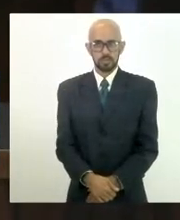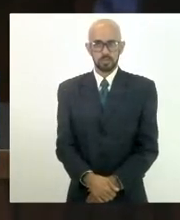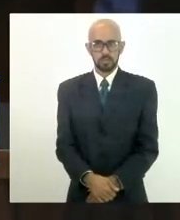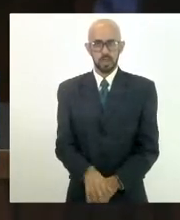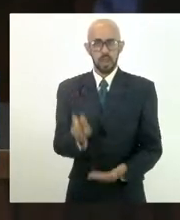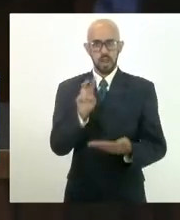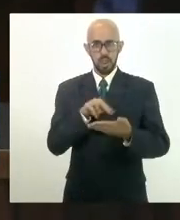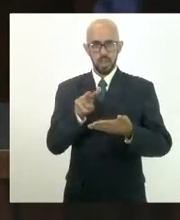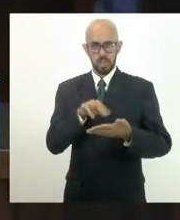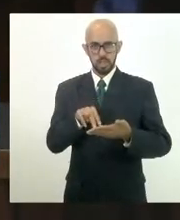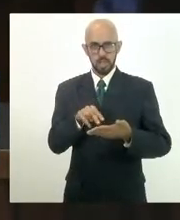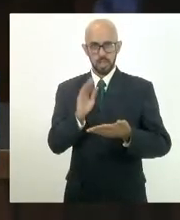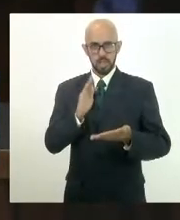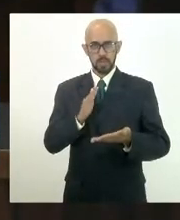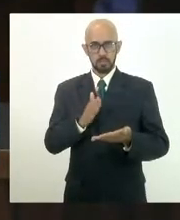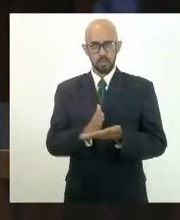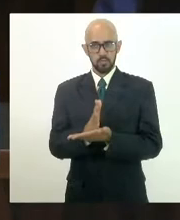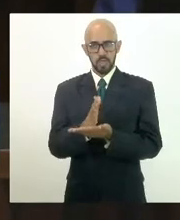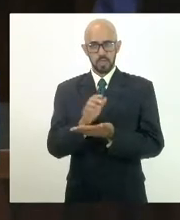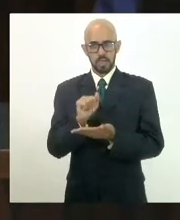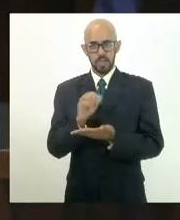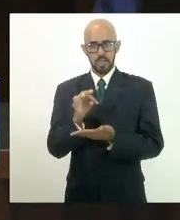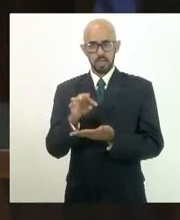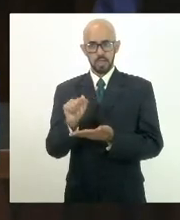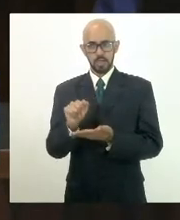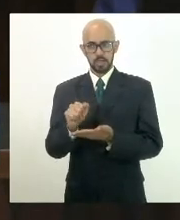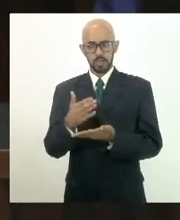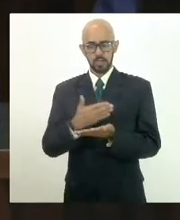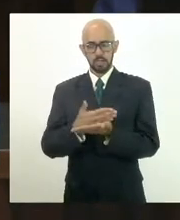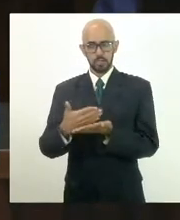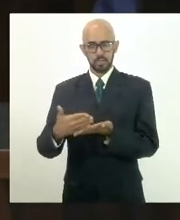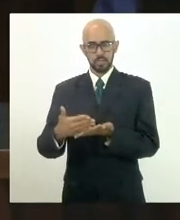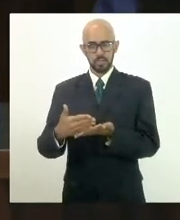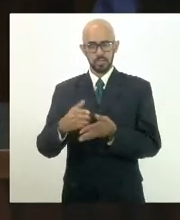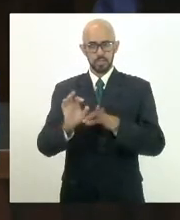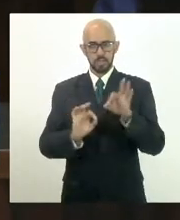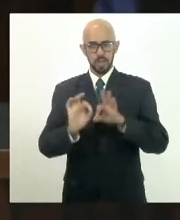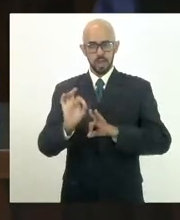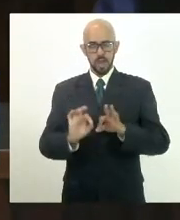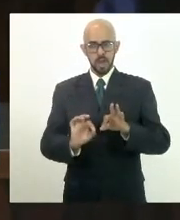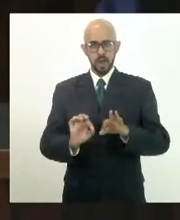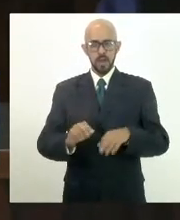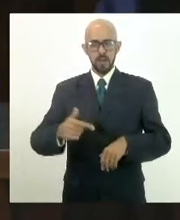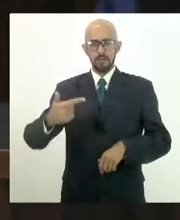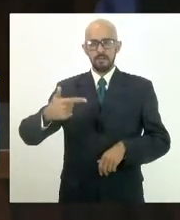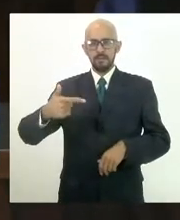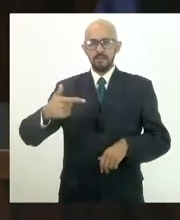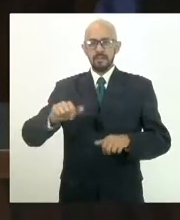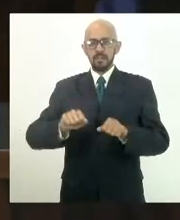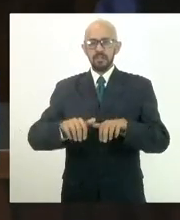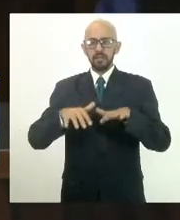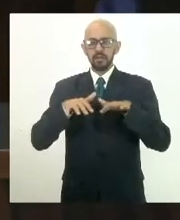Lida e aprovada a ata, passa-se à ordem da segunda sessão extraordinária.